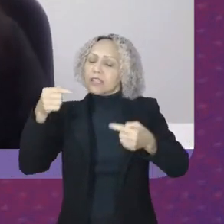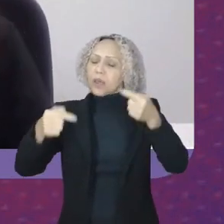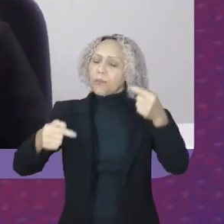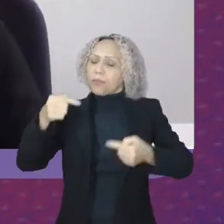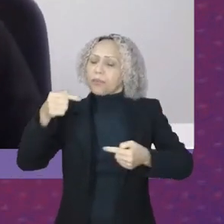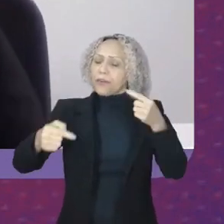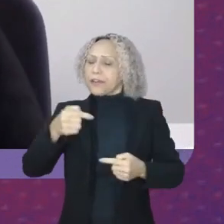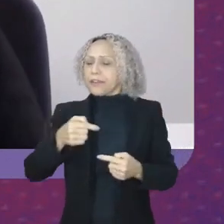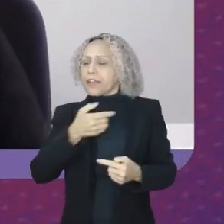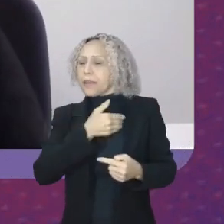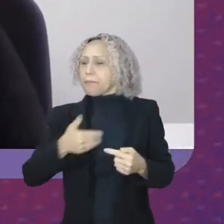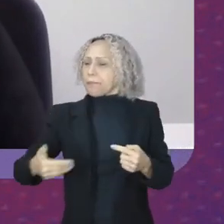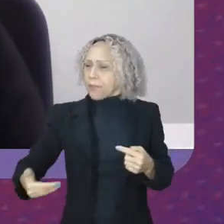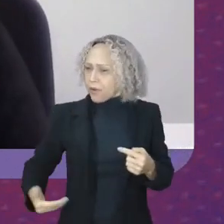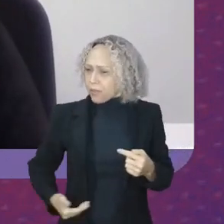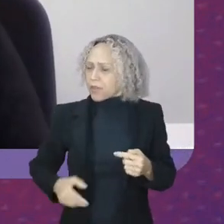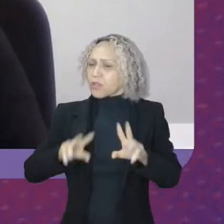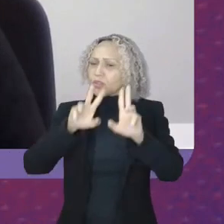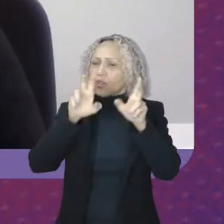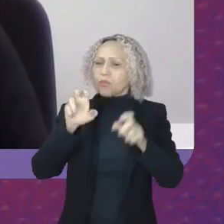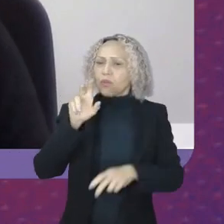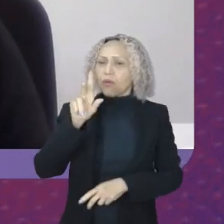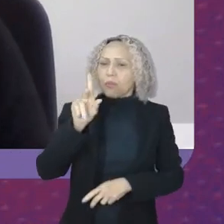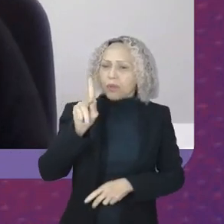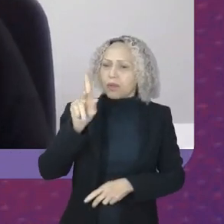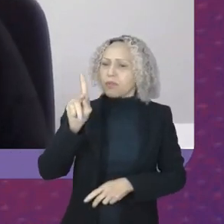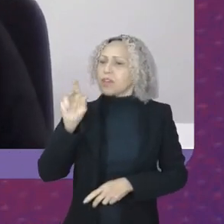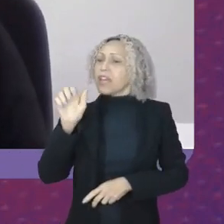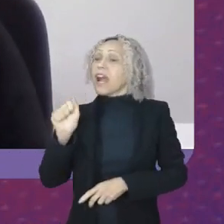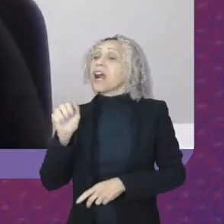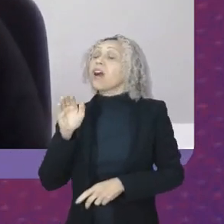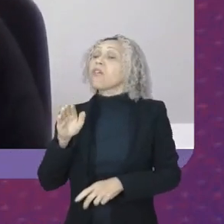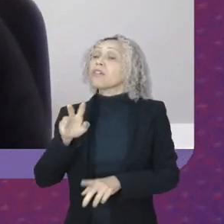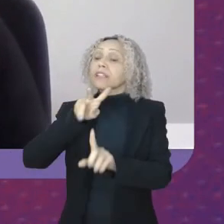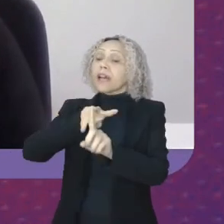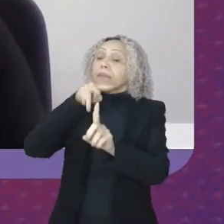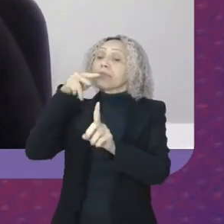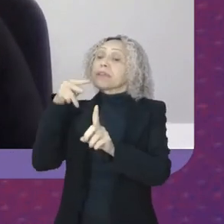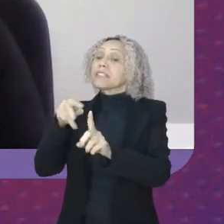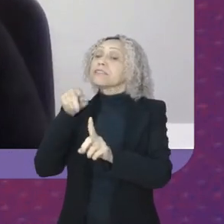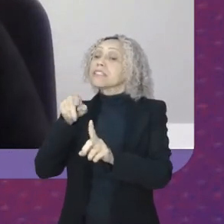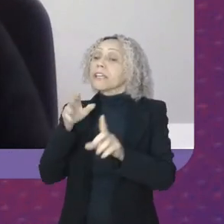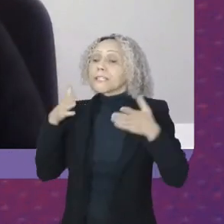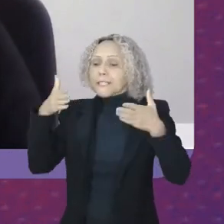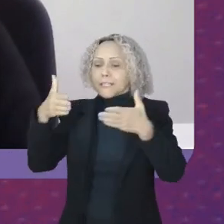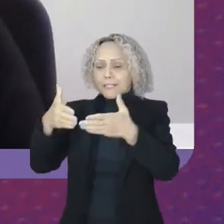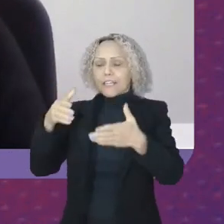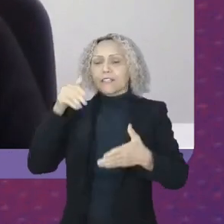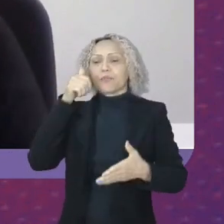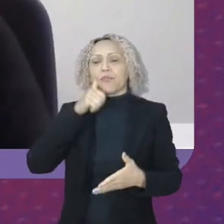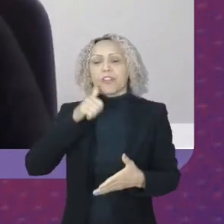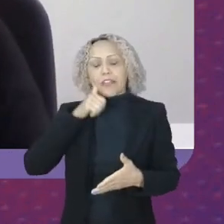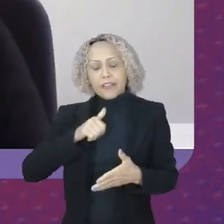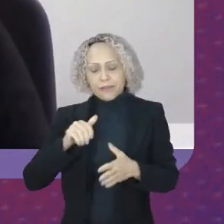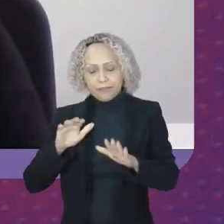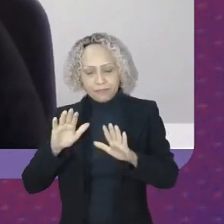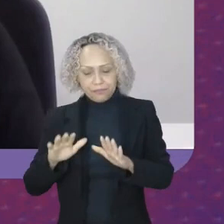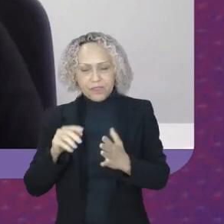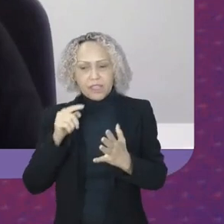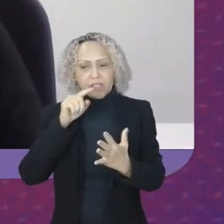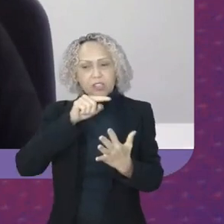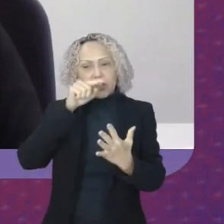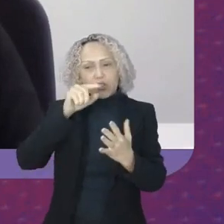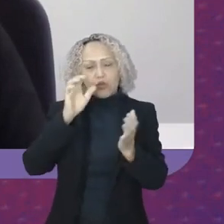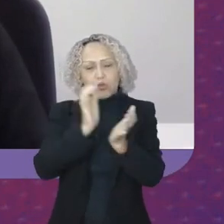na perspectiva das mulheres. Secretárias, acho que podemos começar pela Carmen agora, fazendo